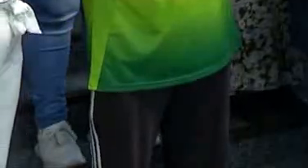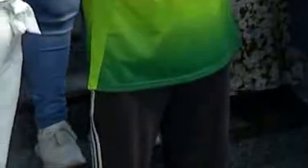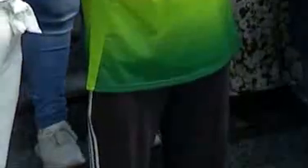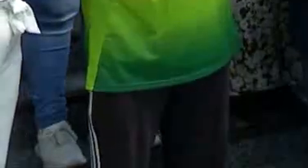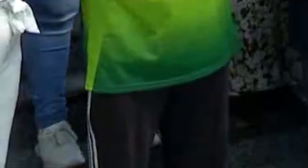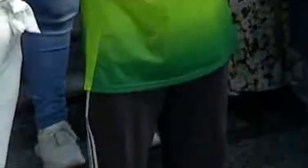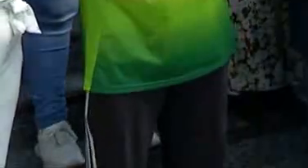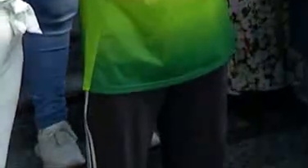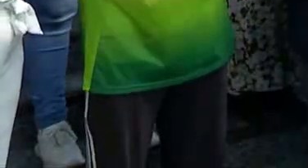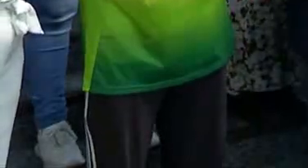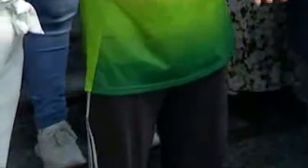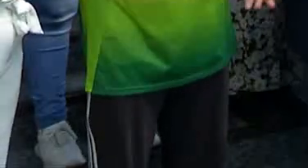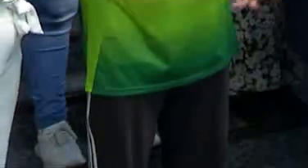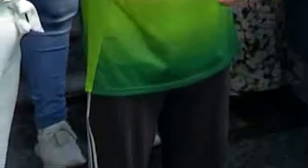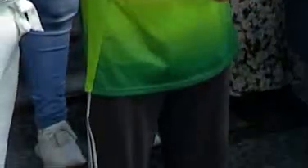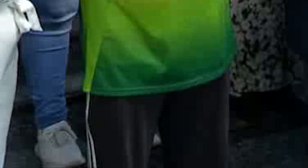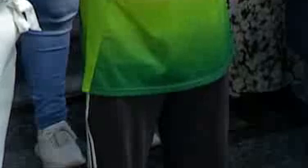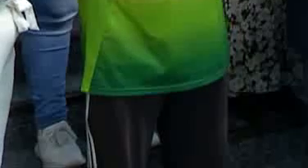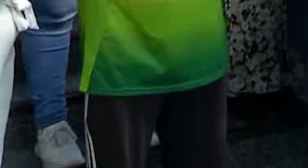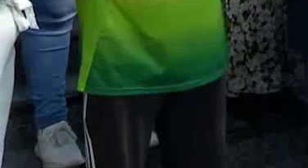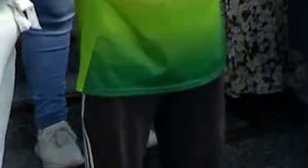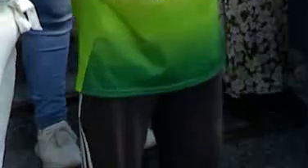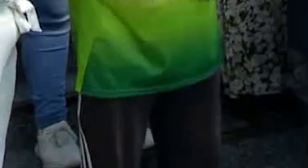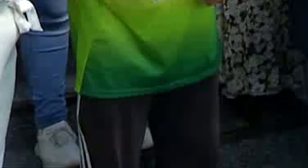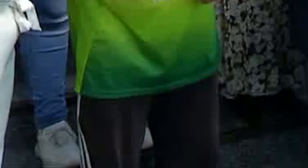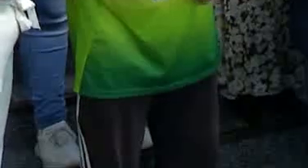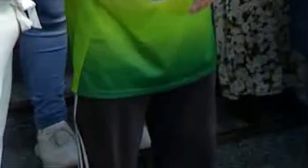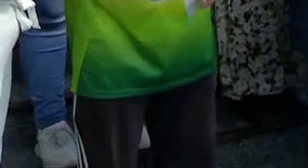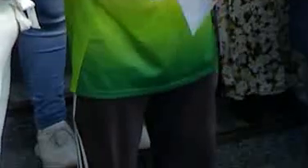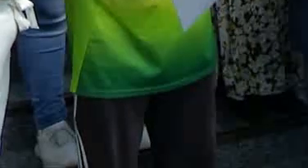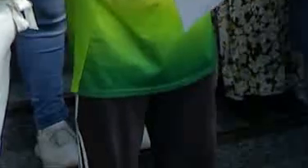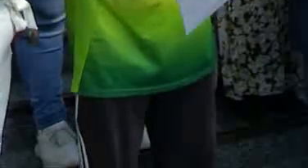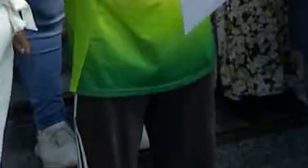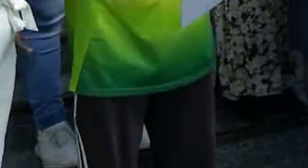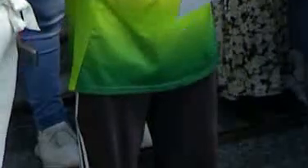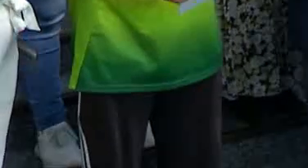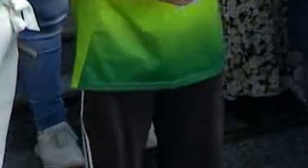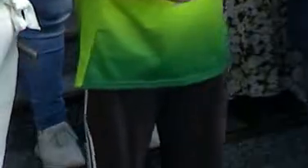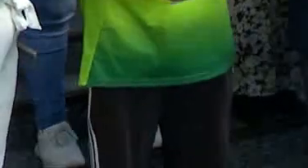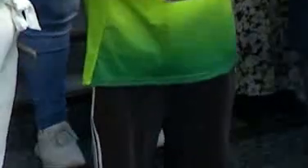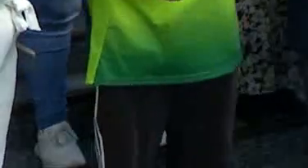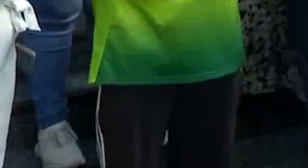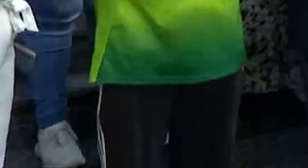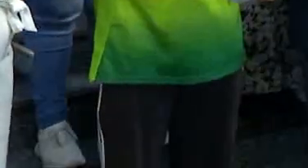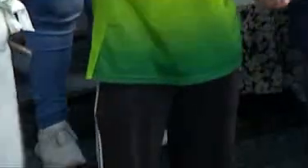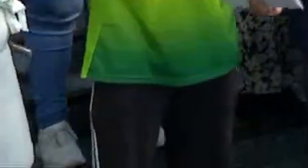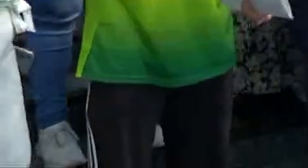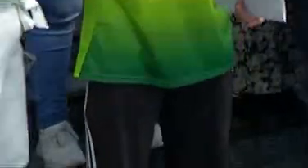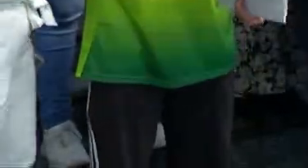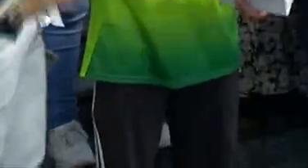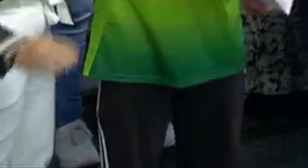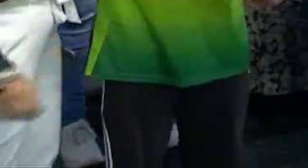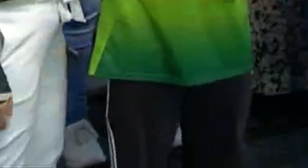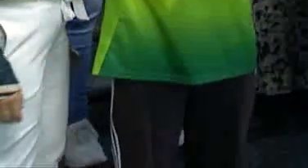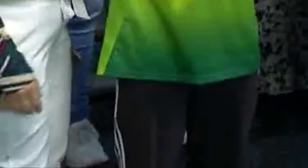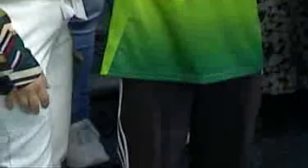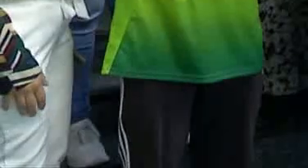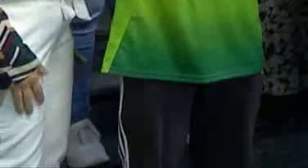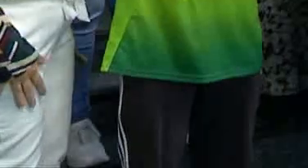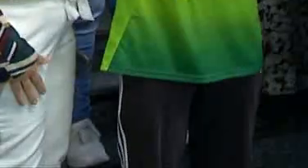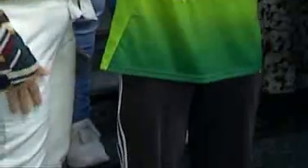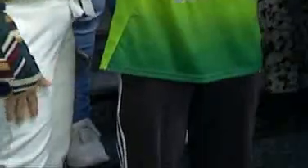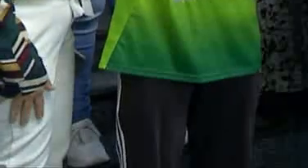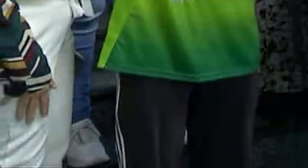Vamos então para um registro final de todos os homenageados e certificados com a participação das